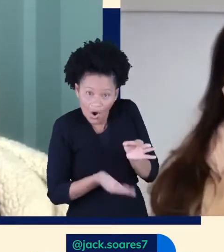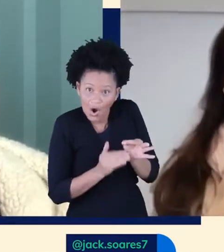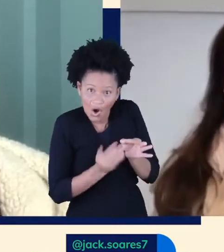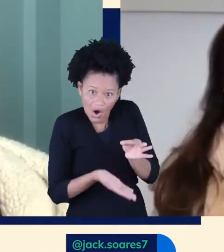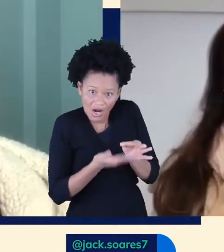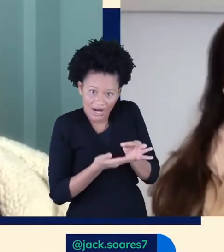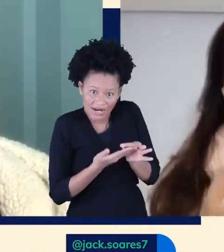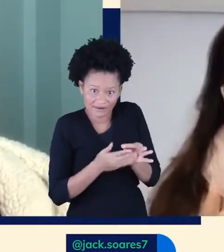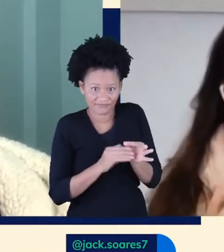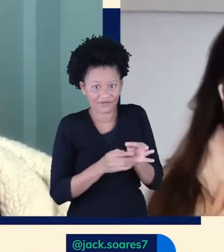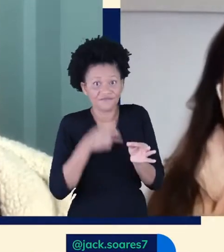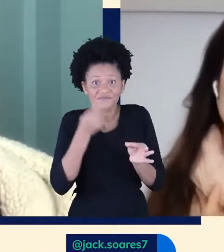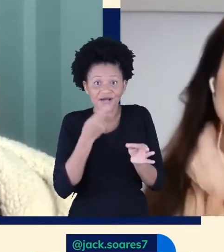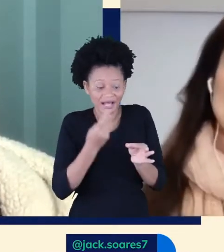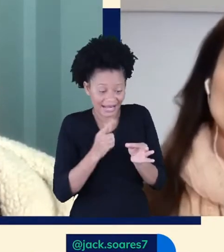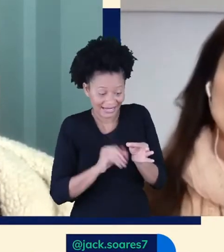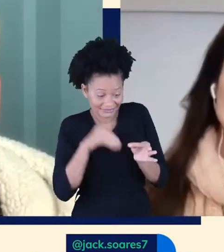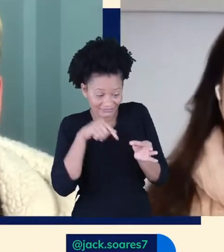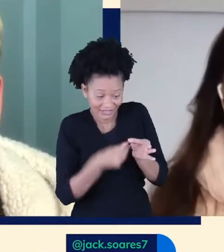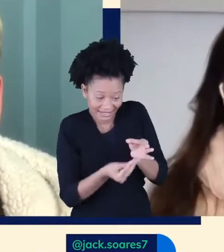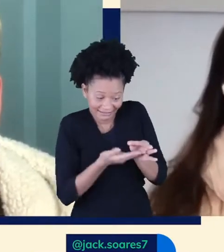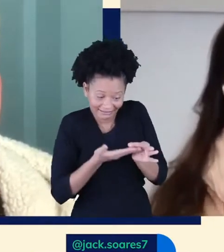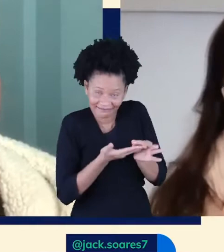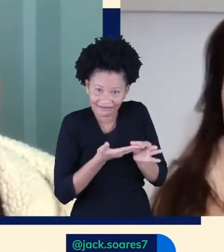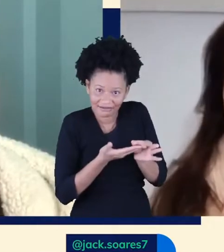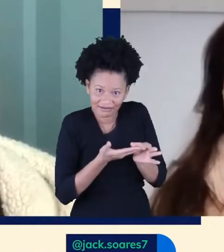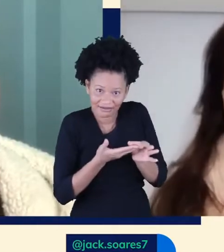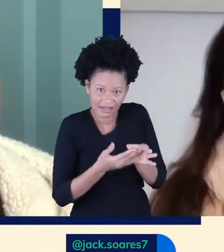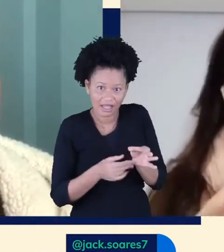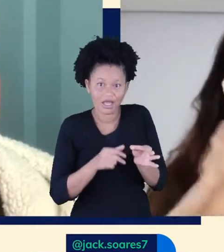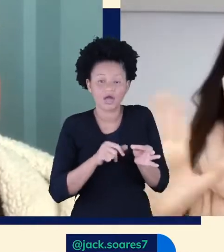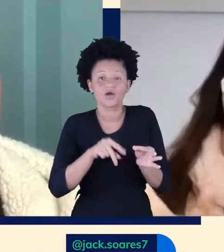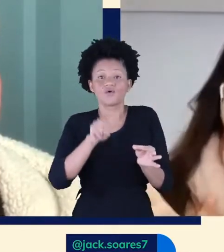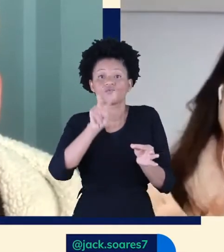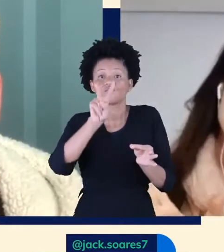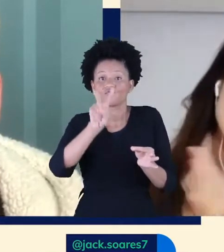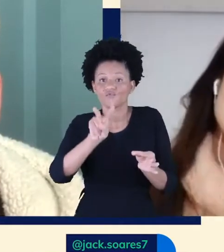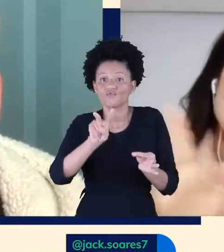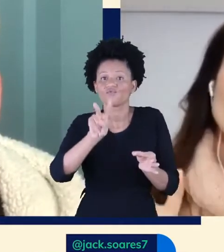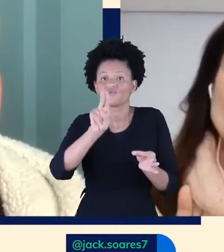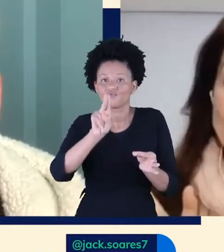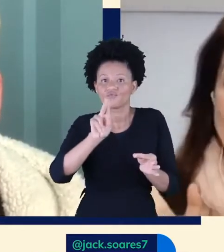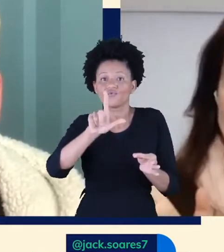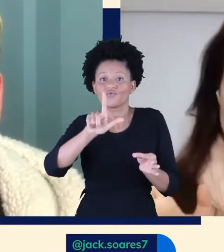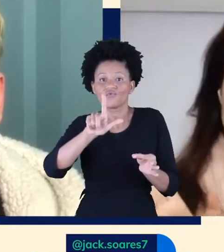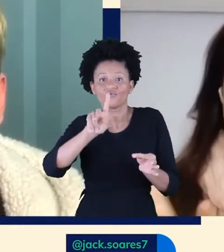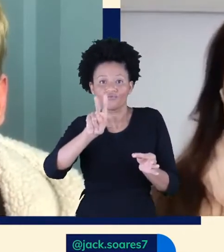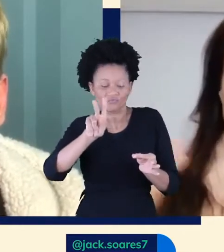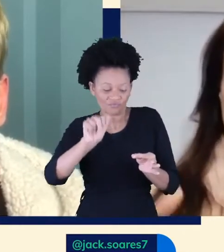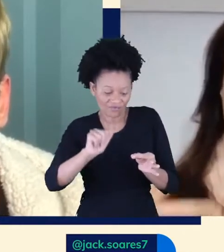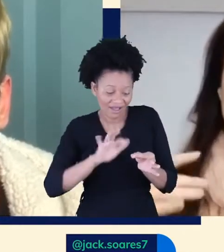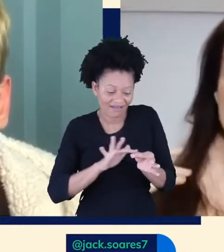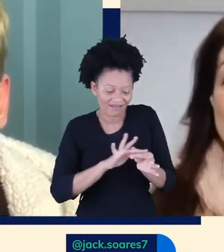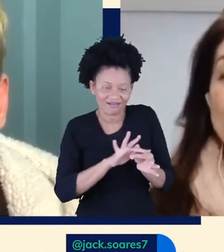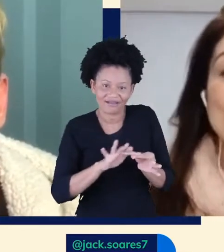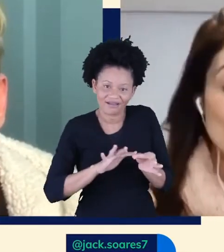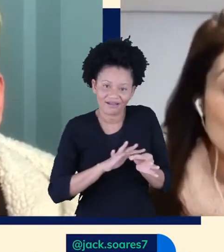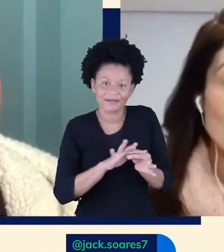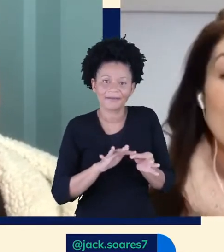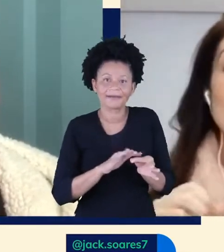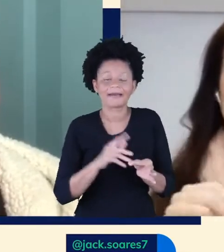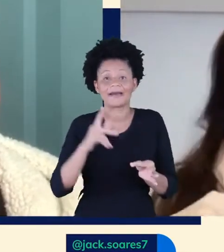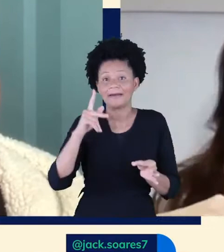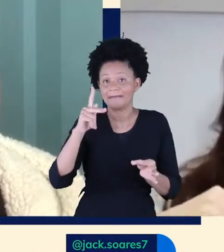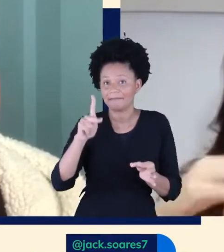parte interna nossa. Quando a gente fala vagina, a gente está falando de um órgão interno. E vulva é essa parte externa, que normalmente recebe o